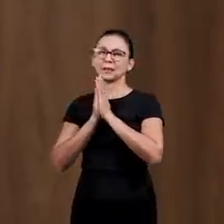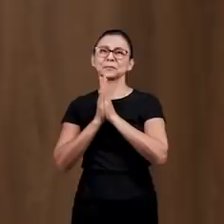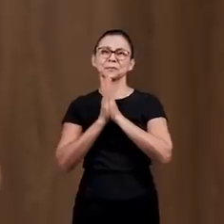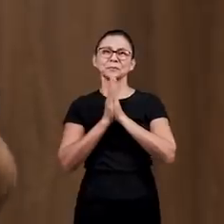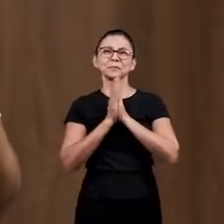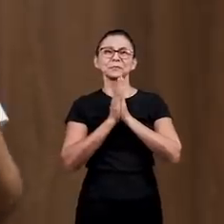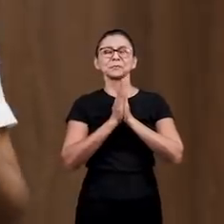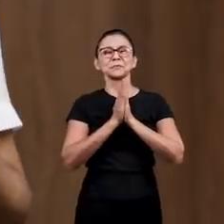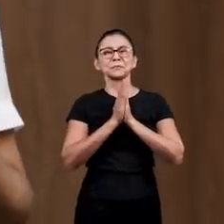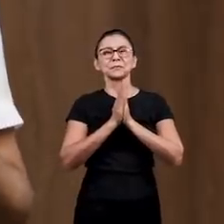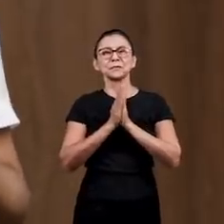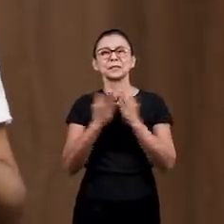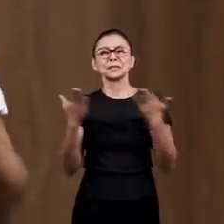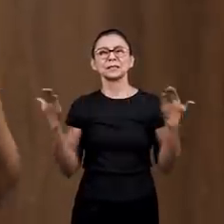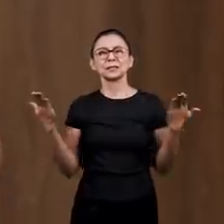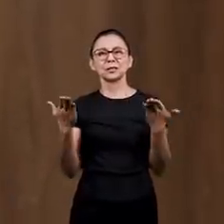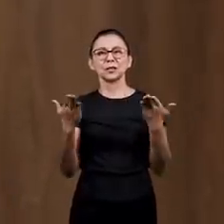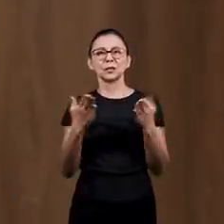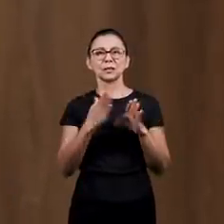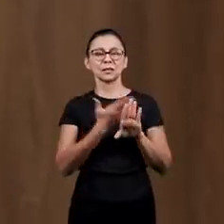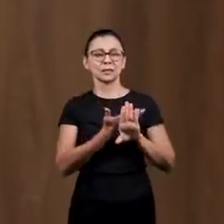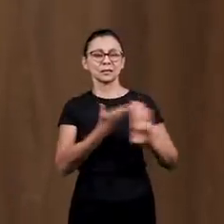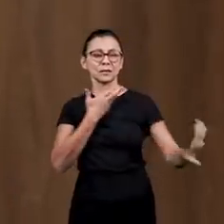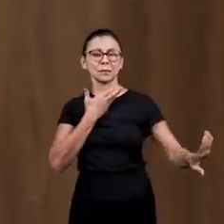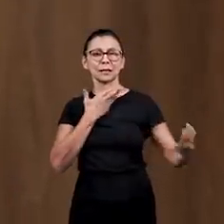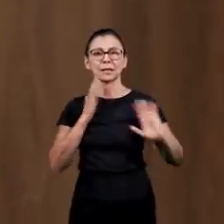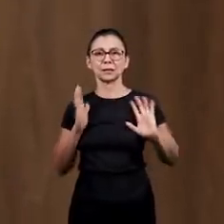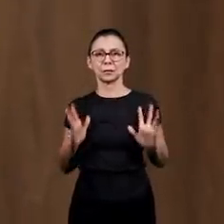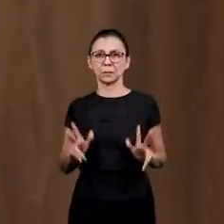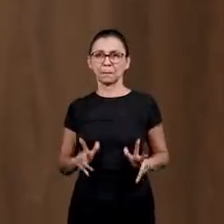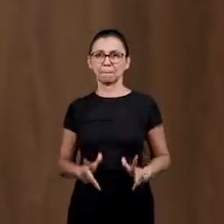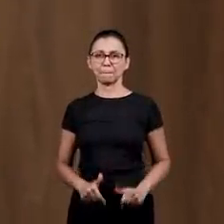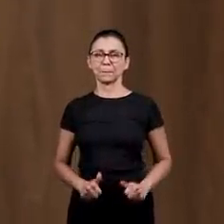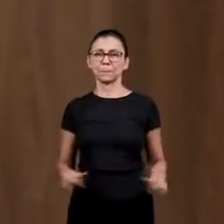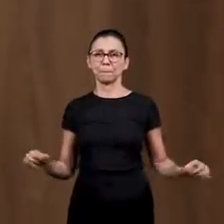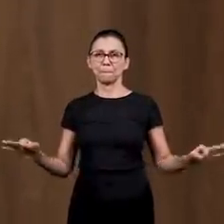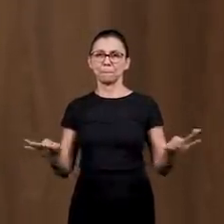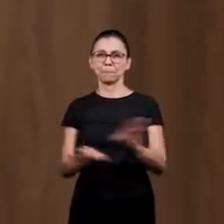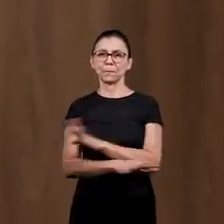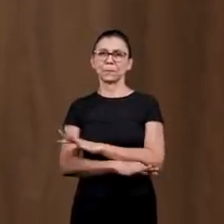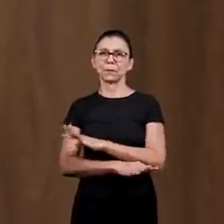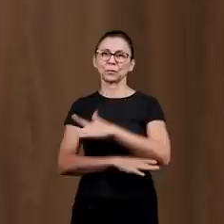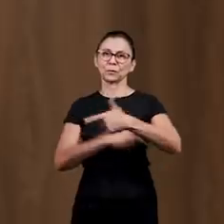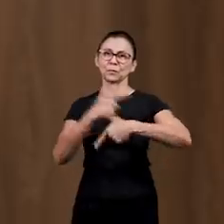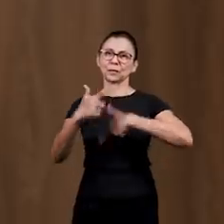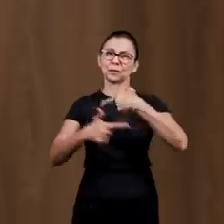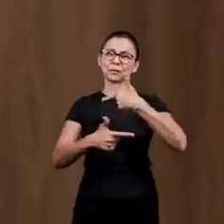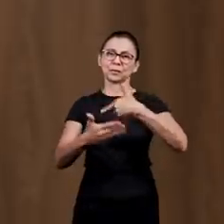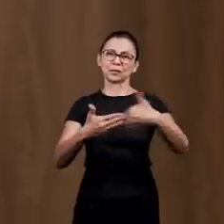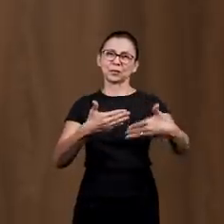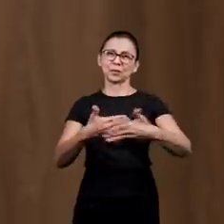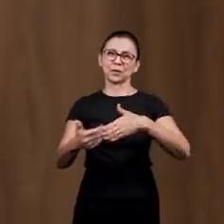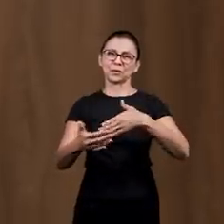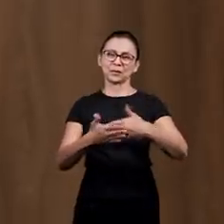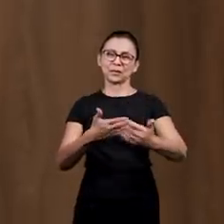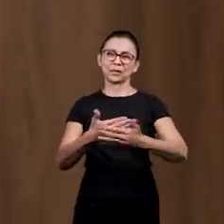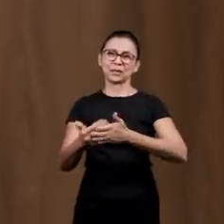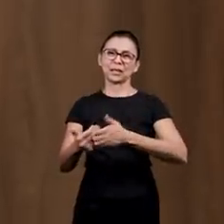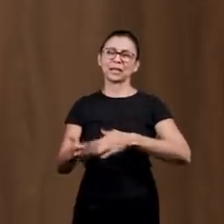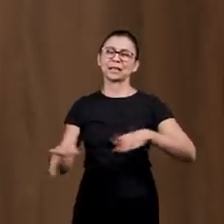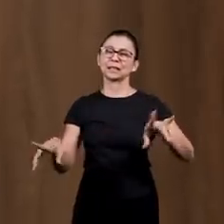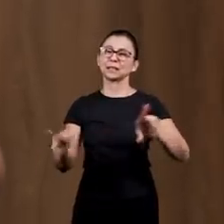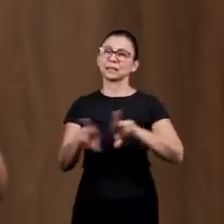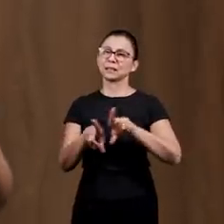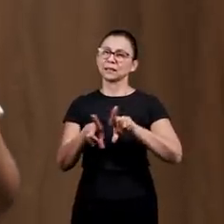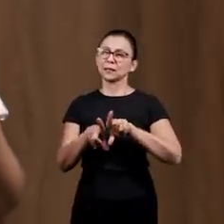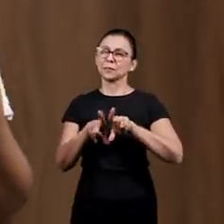nós estaremos prontos, preparados para enfrentar qualquer batalha que vier. E estaremos prontos